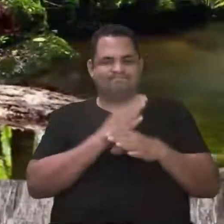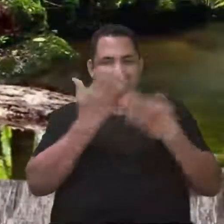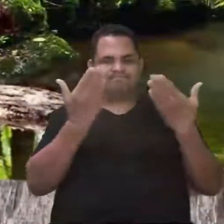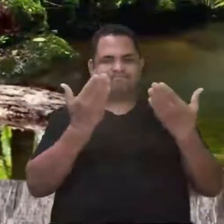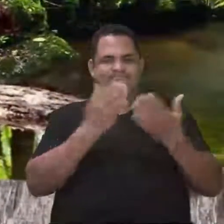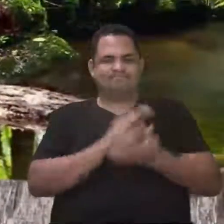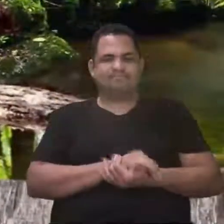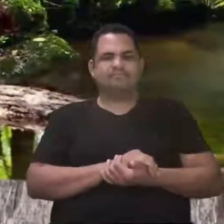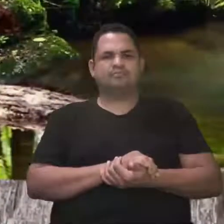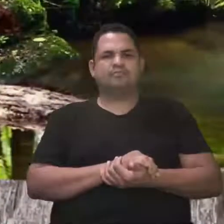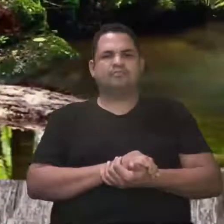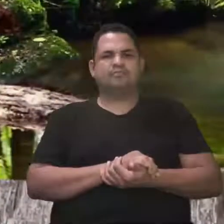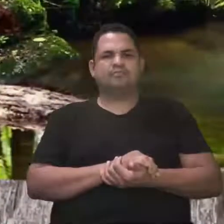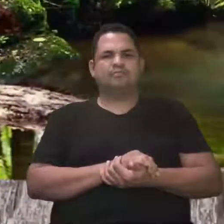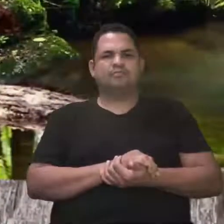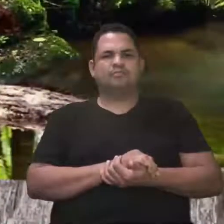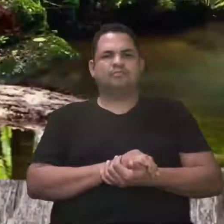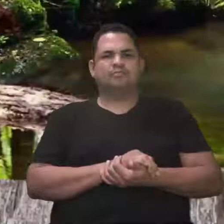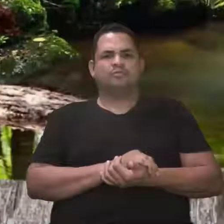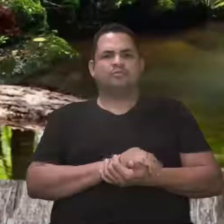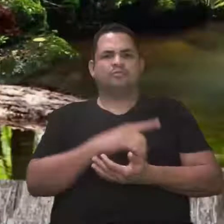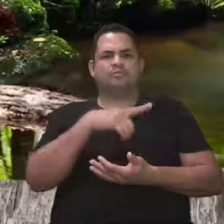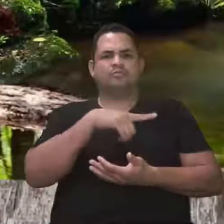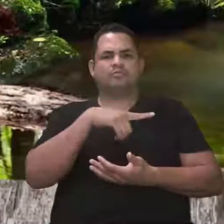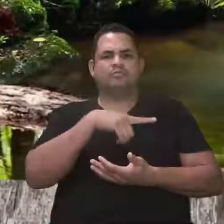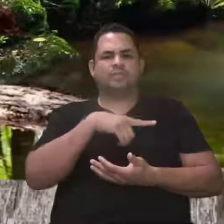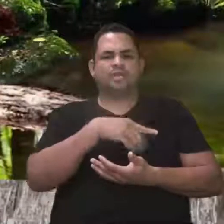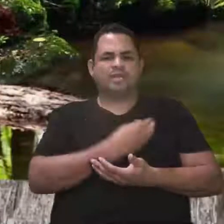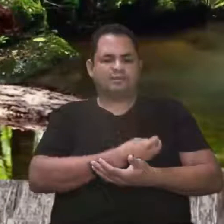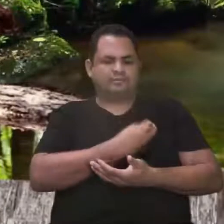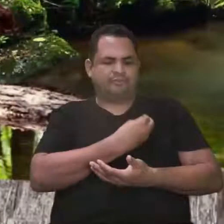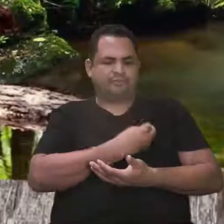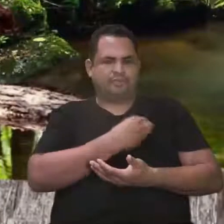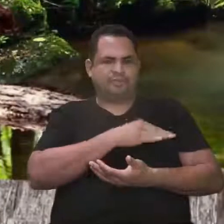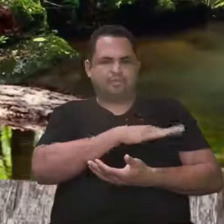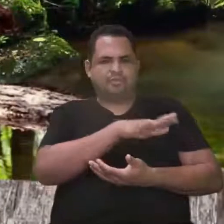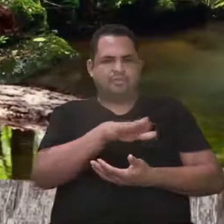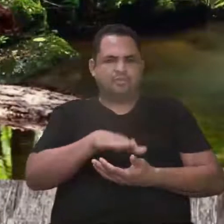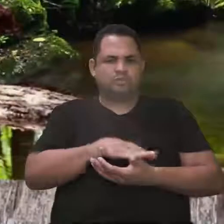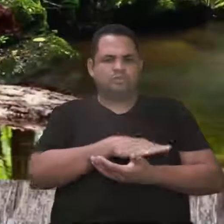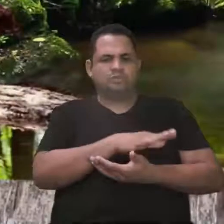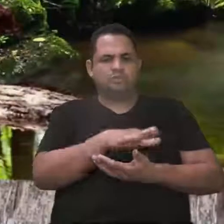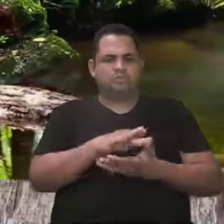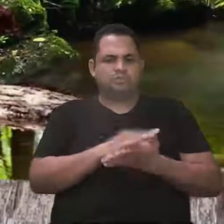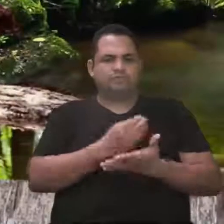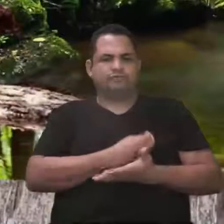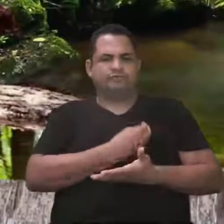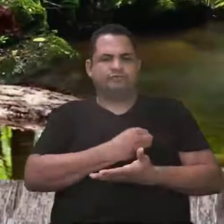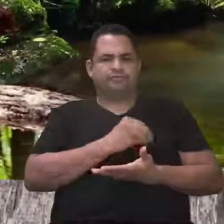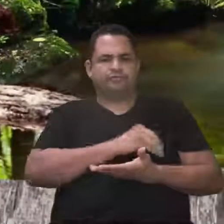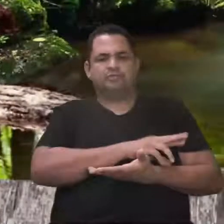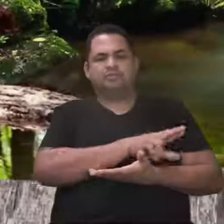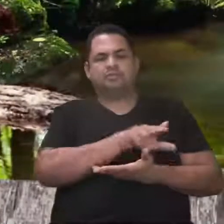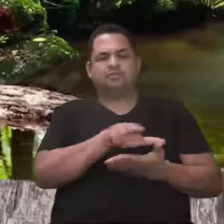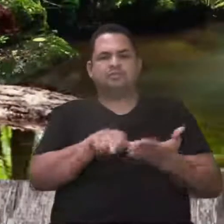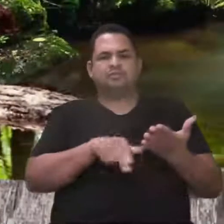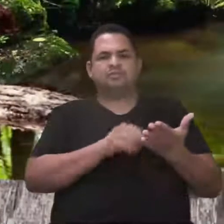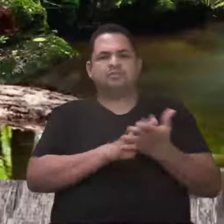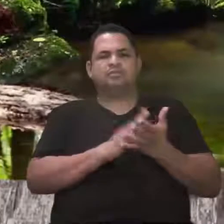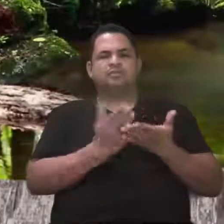Prontinho. Olha só. Existem seres, organismos vivos, que